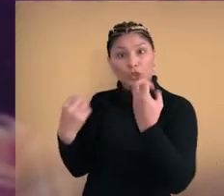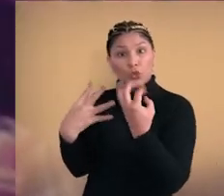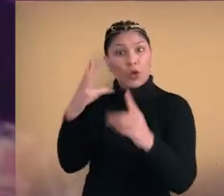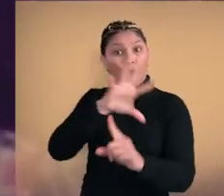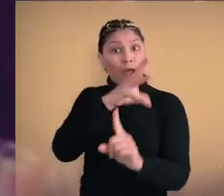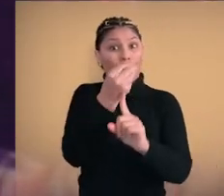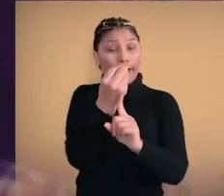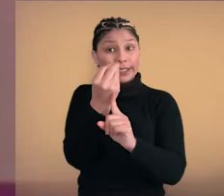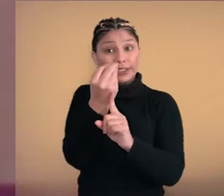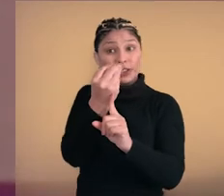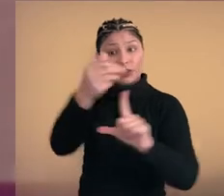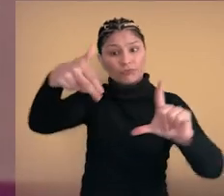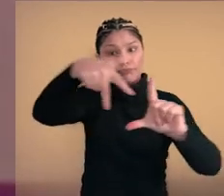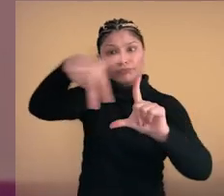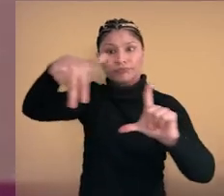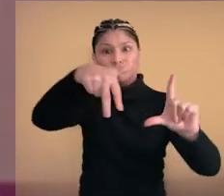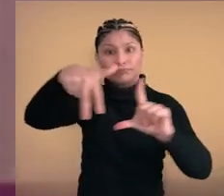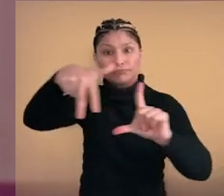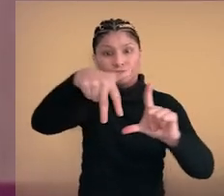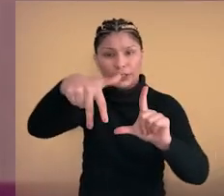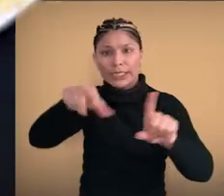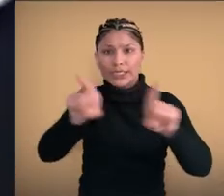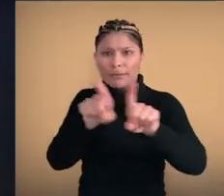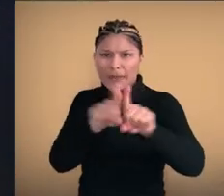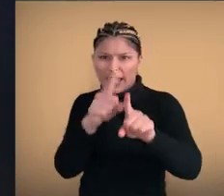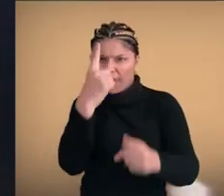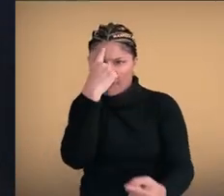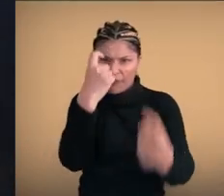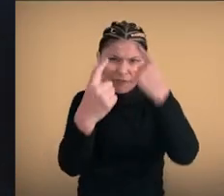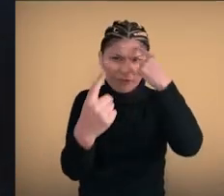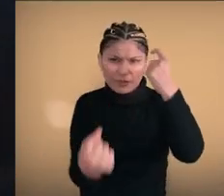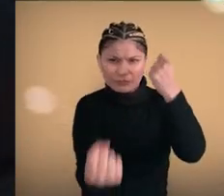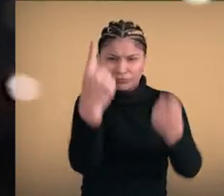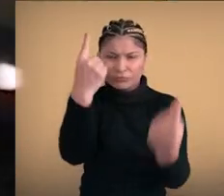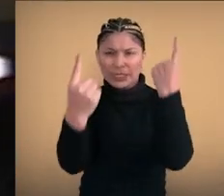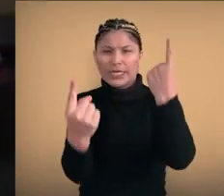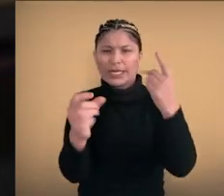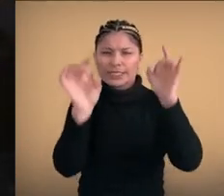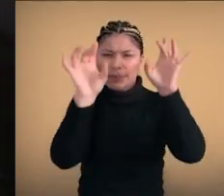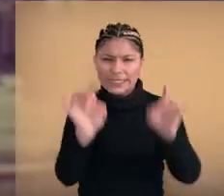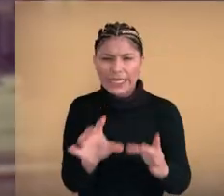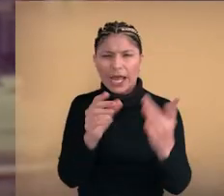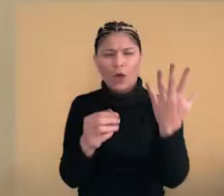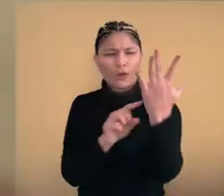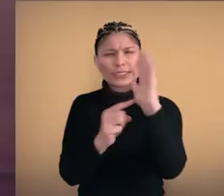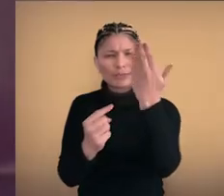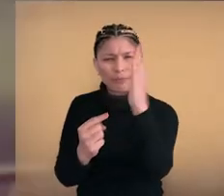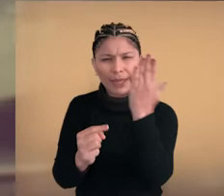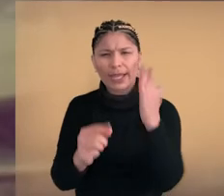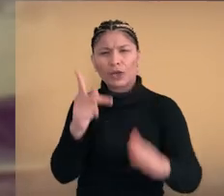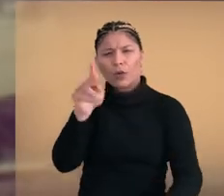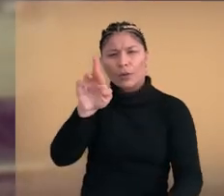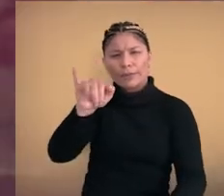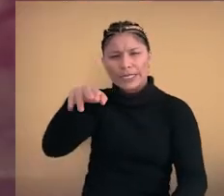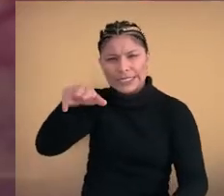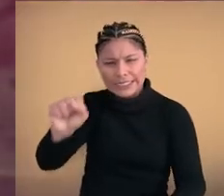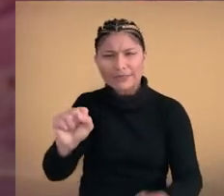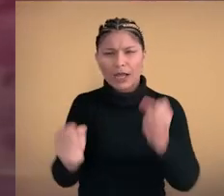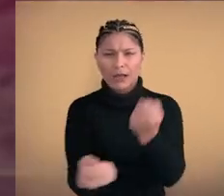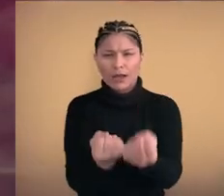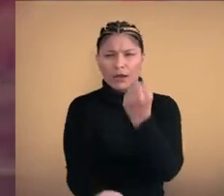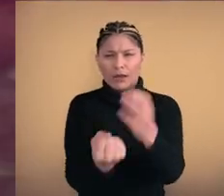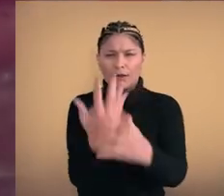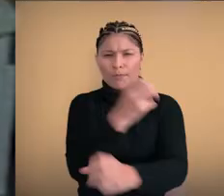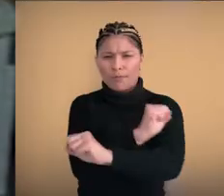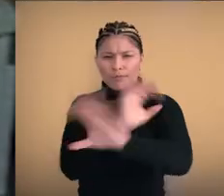ensinou para nós a arte do desenho animado e com muitos efeitos especiais com espelhos, prismas,